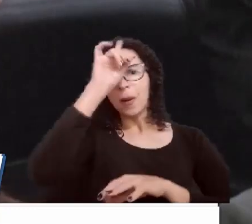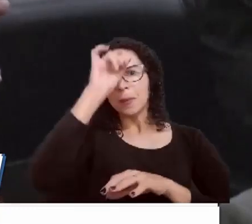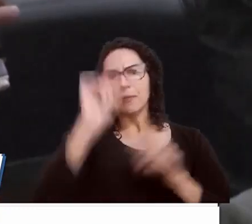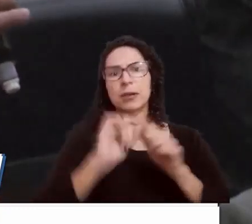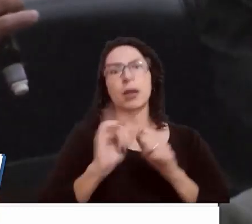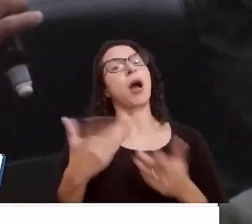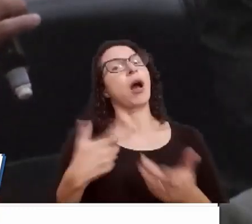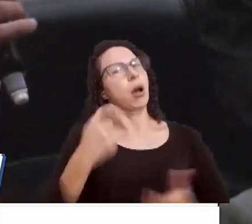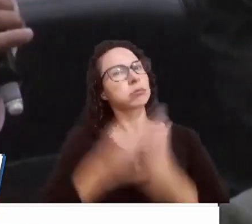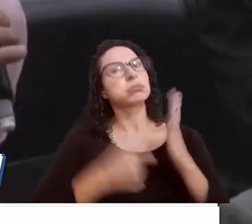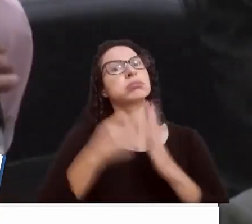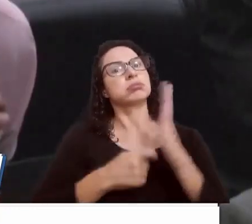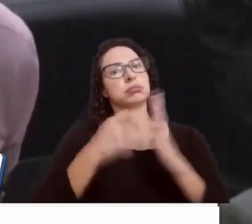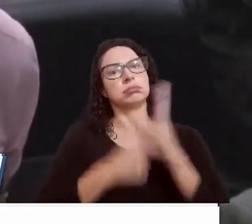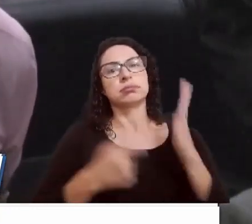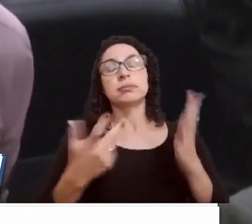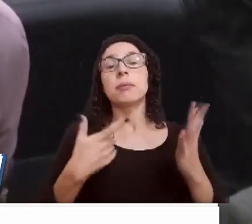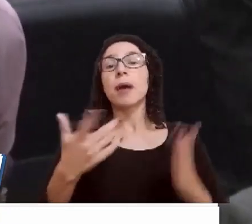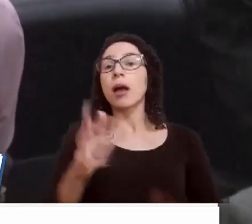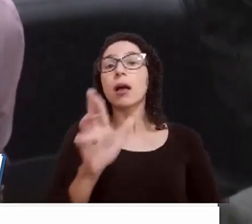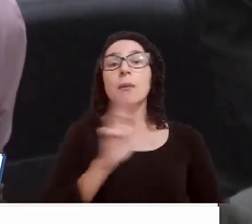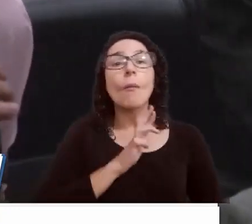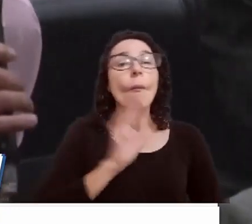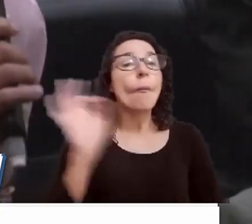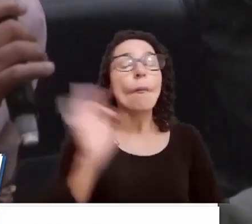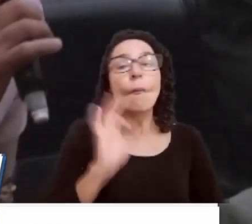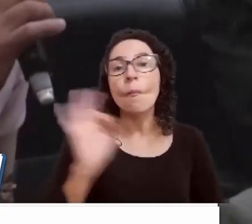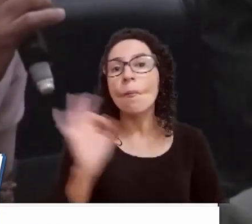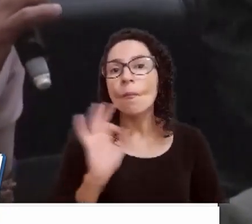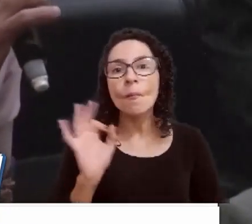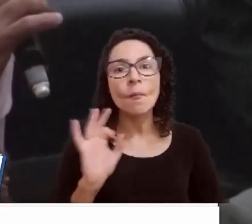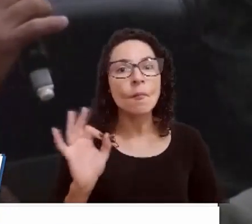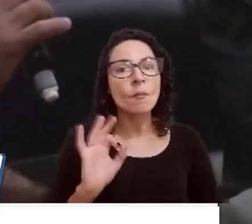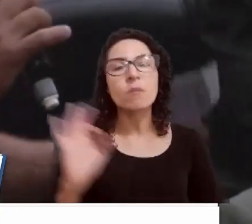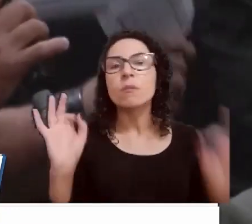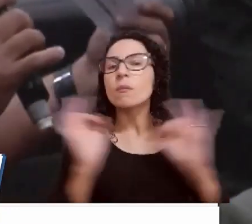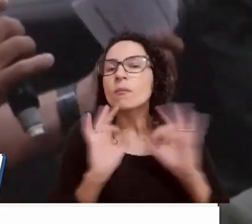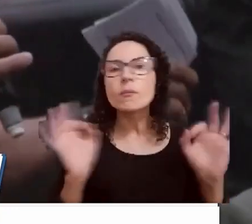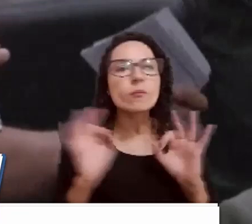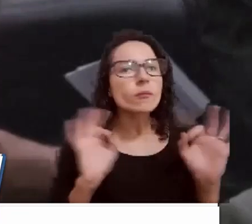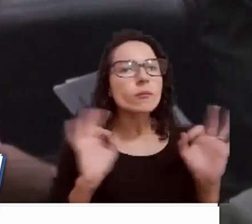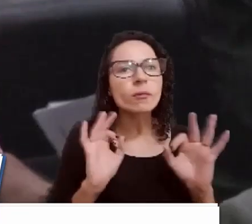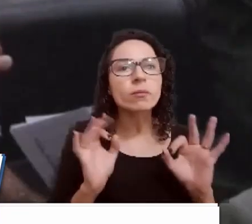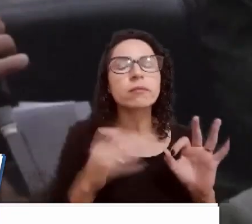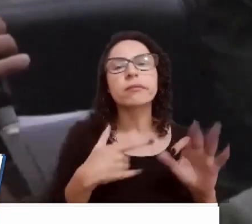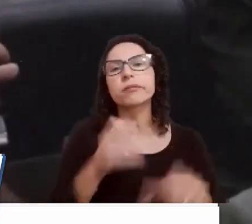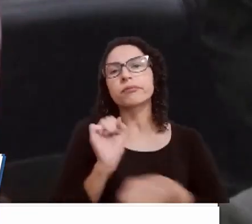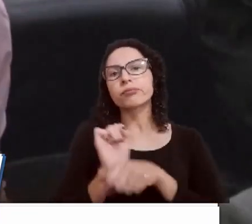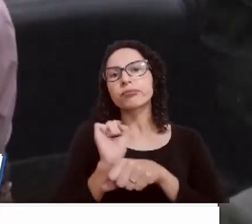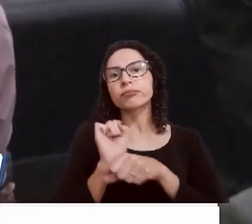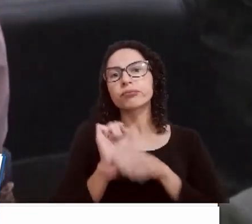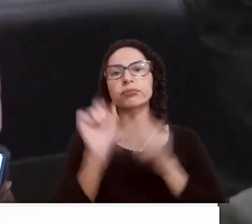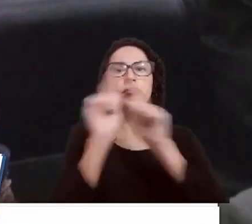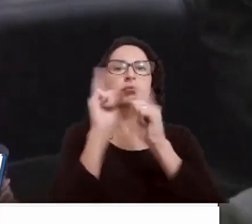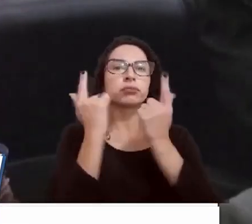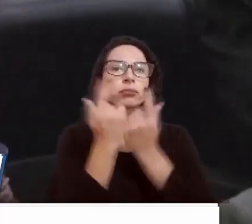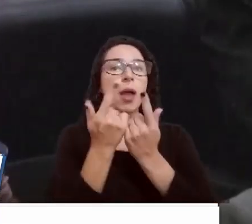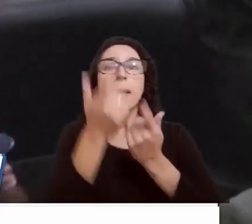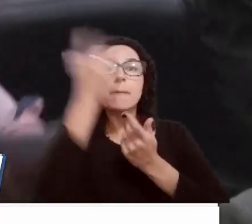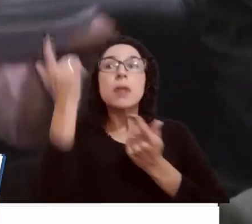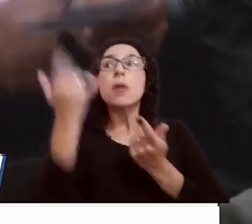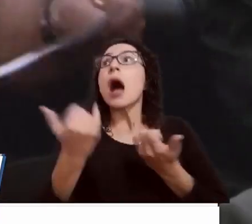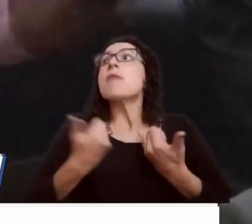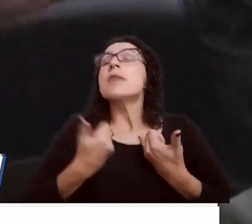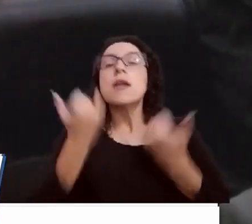Agora, não temos resposta de nada. De nada. Fica sentado lá no gabinete e ninguém traz para nós alguma